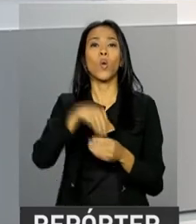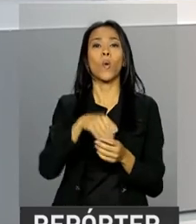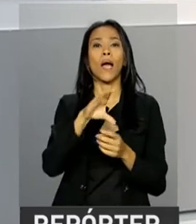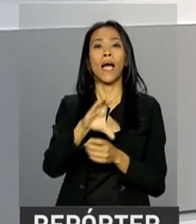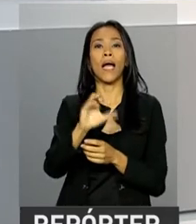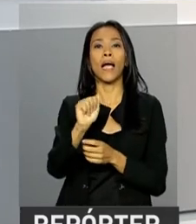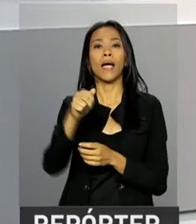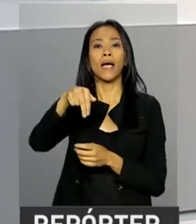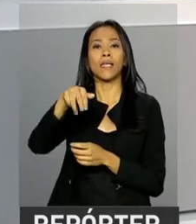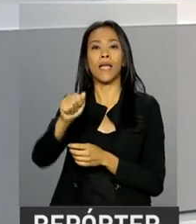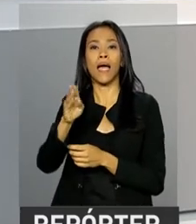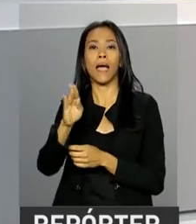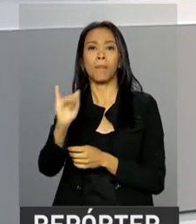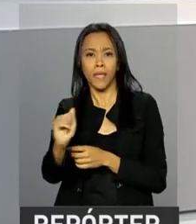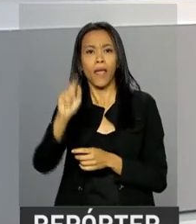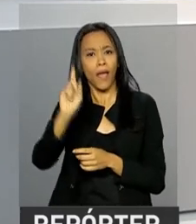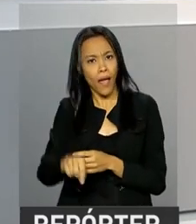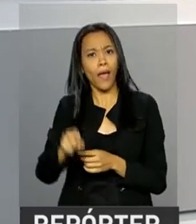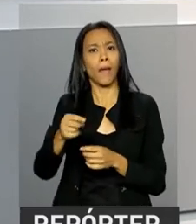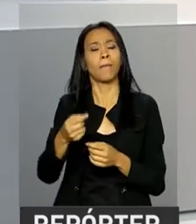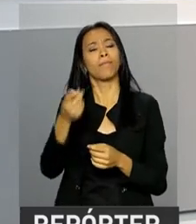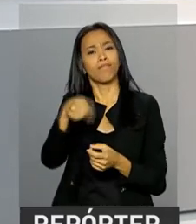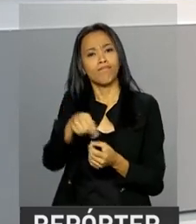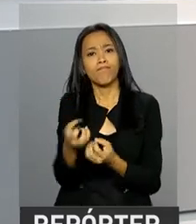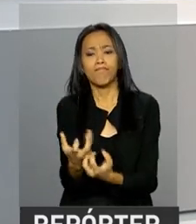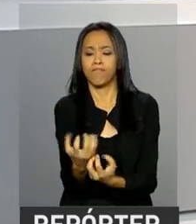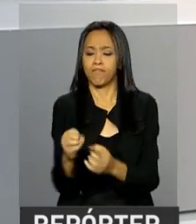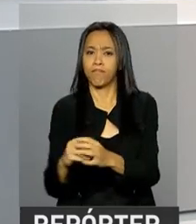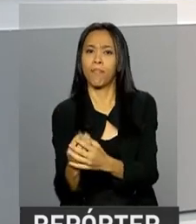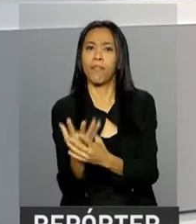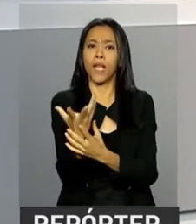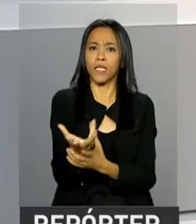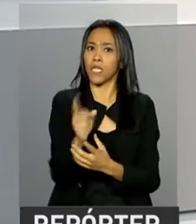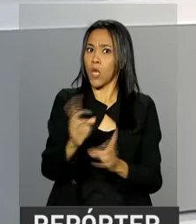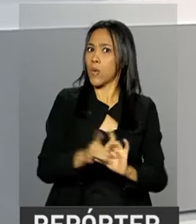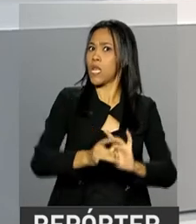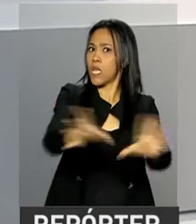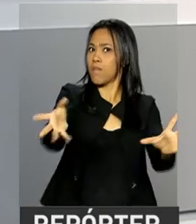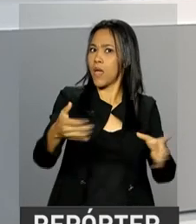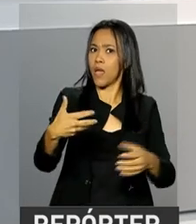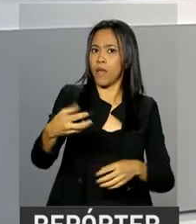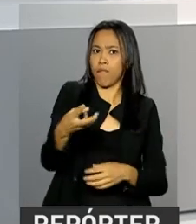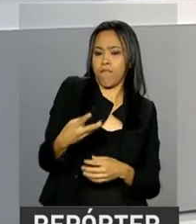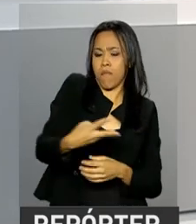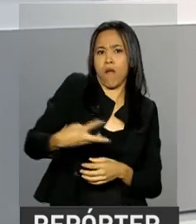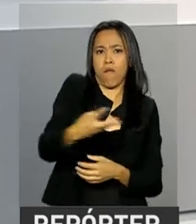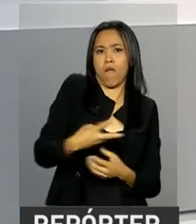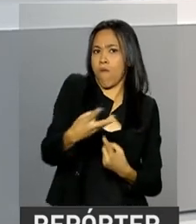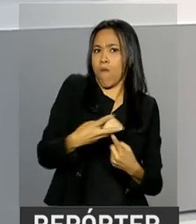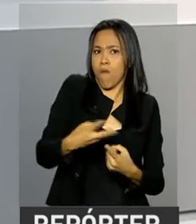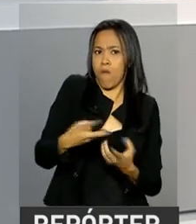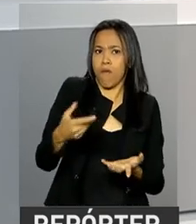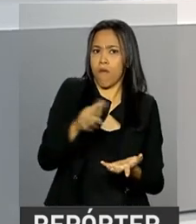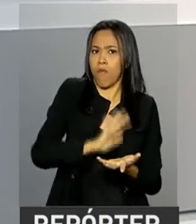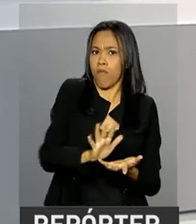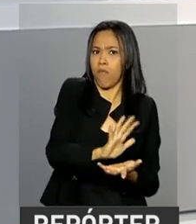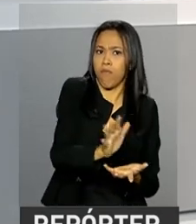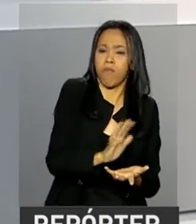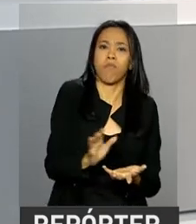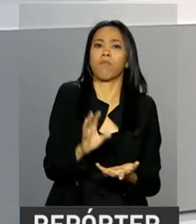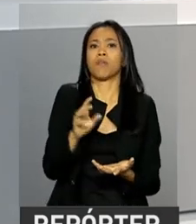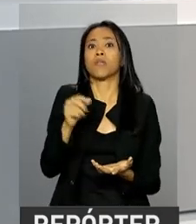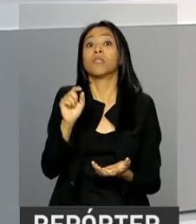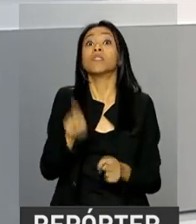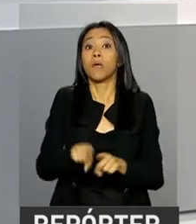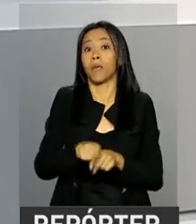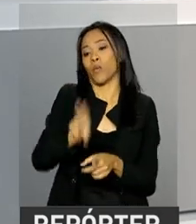sativa em uma lista de plantas medicinais. A medida não libera o uso da maconha como planta medicinal em nenhuma circunstância, muito menos